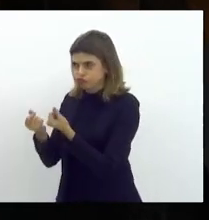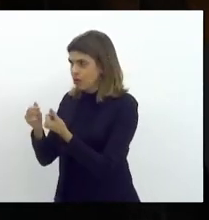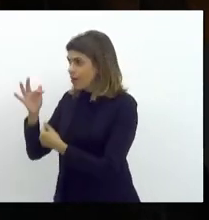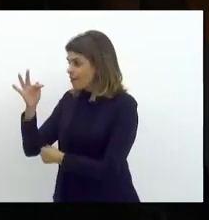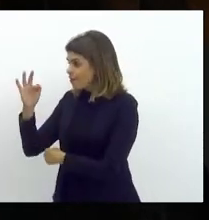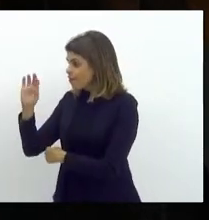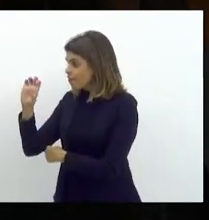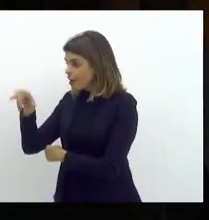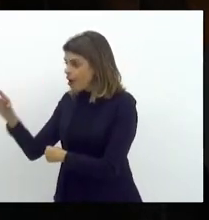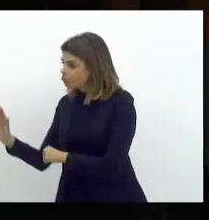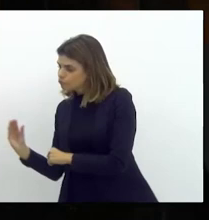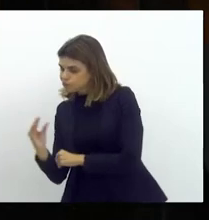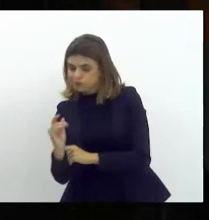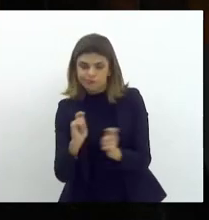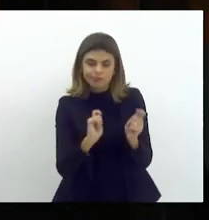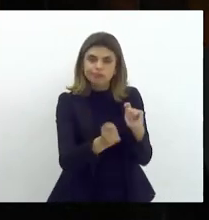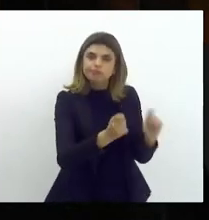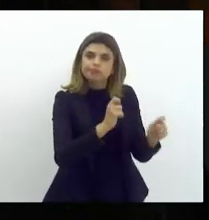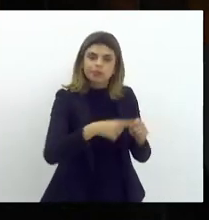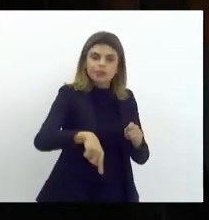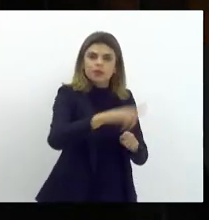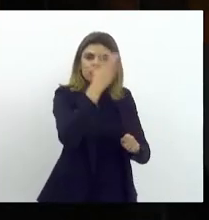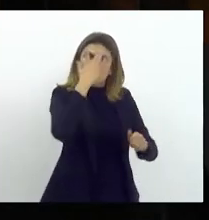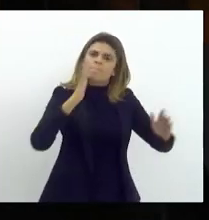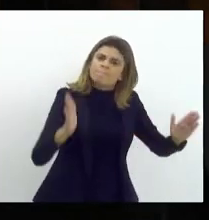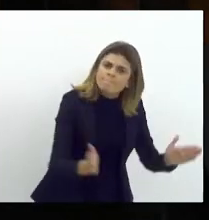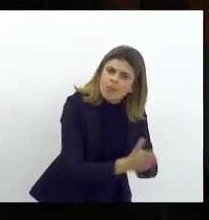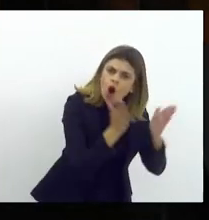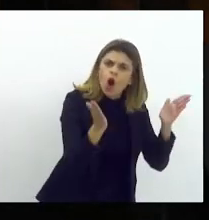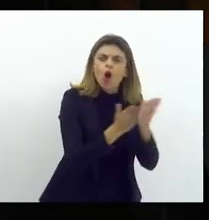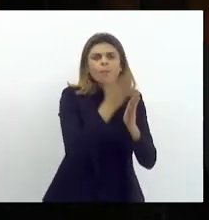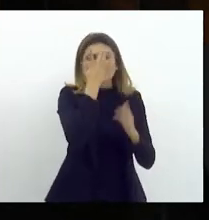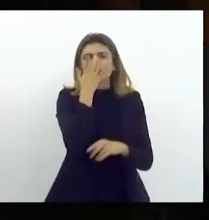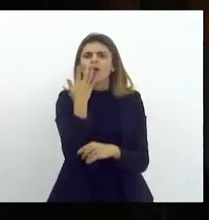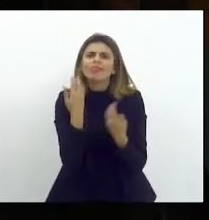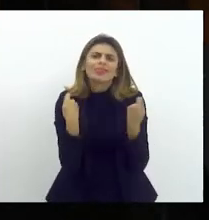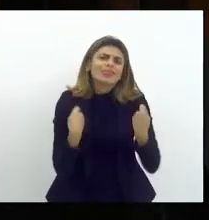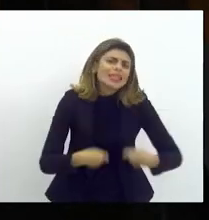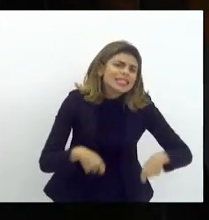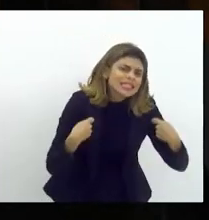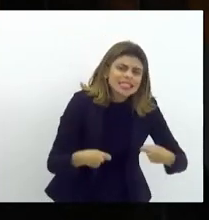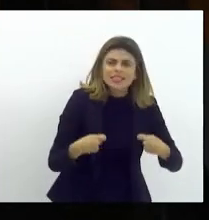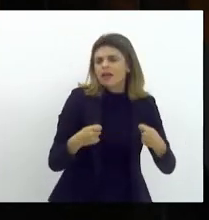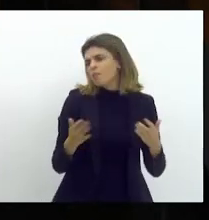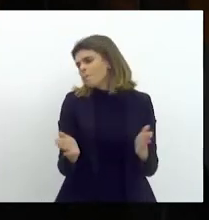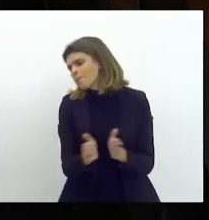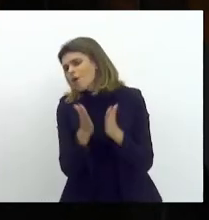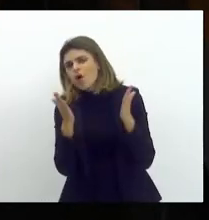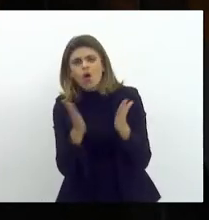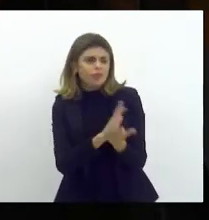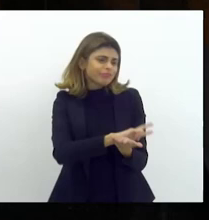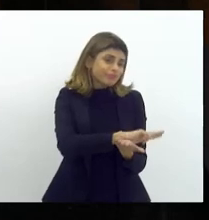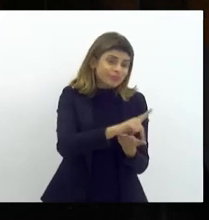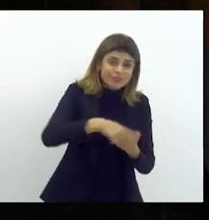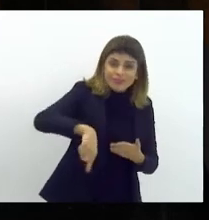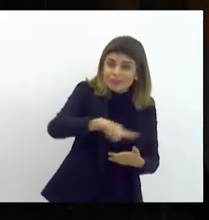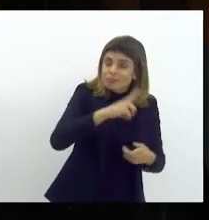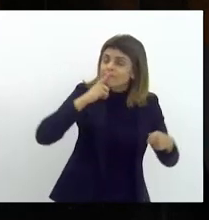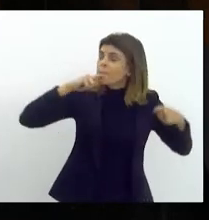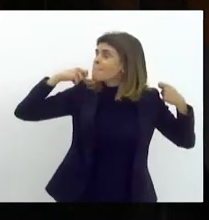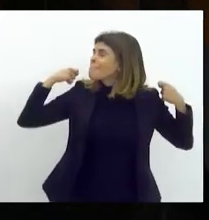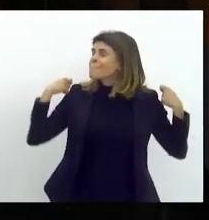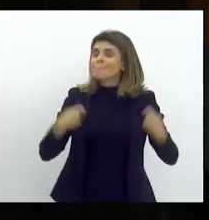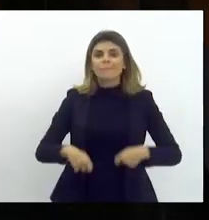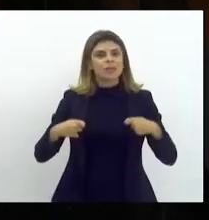para financiar Os Miseráveis os mais necessitados os mais pobres que esses é que estão precisando